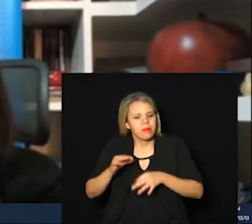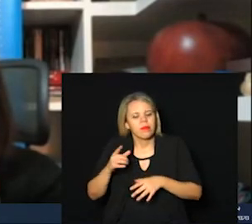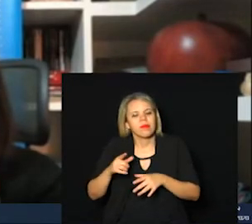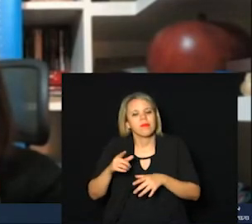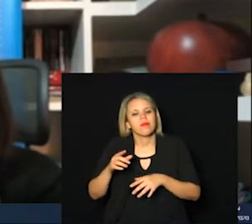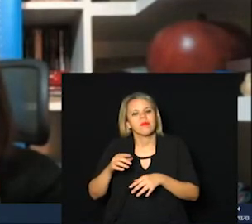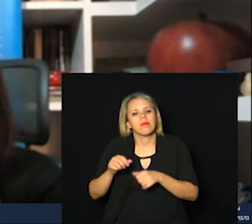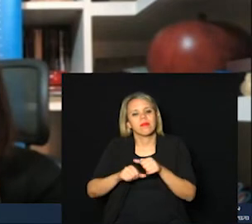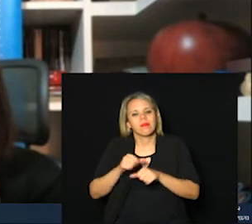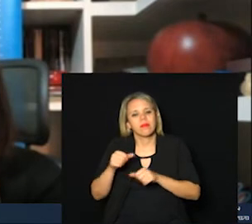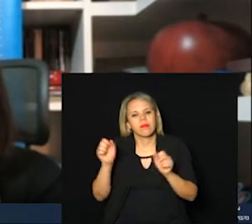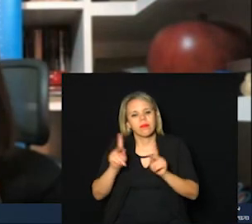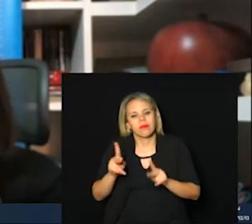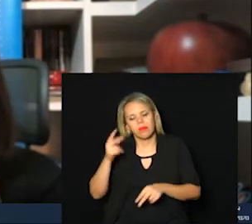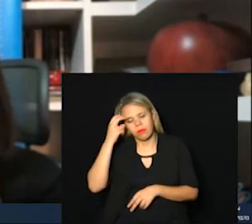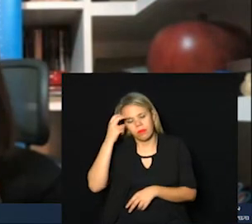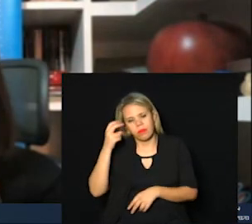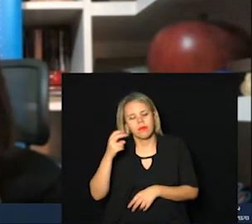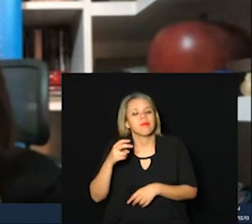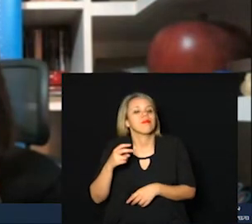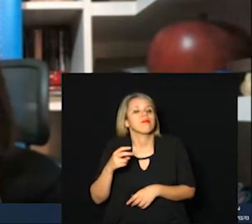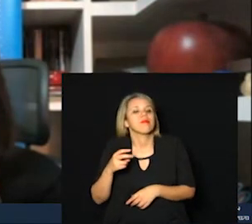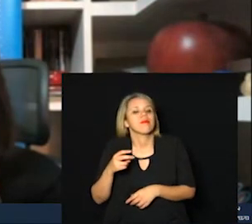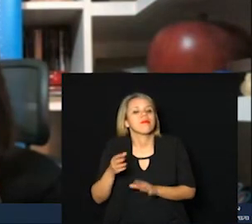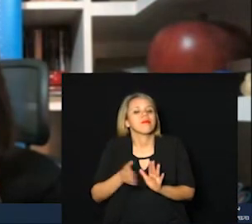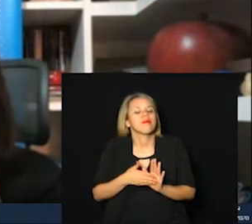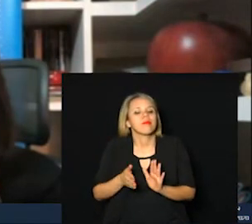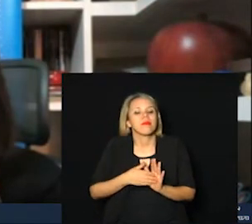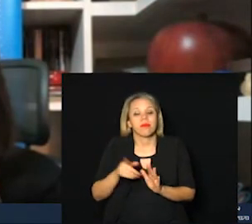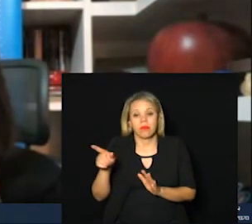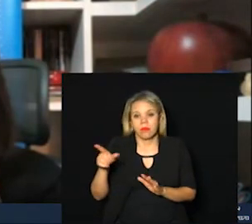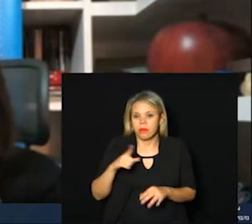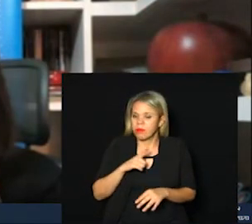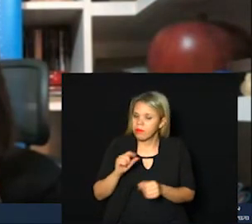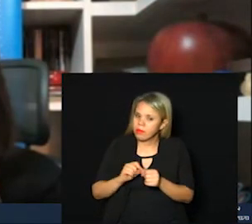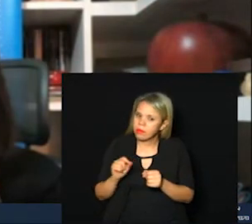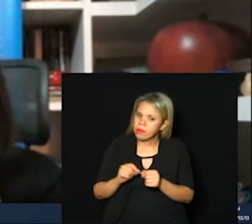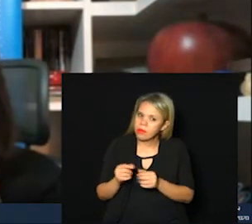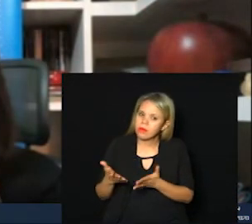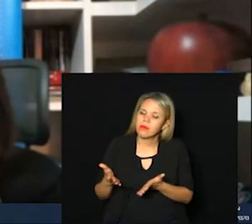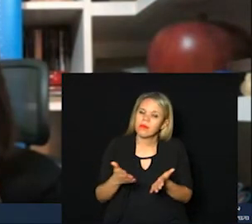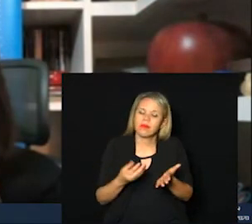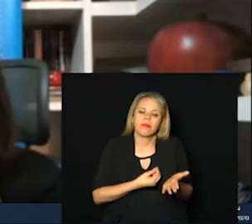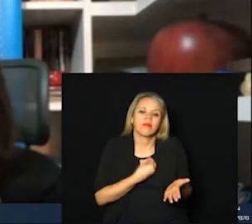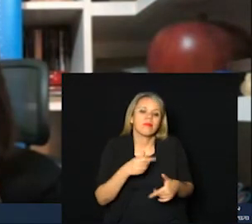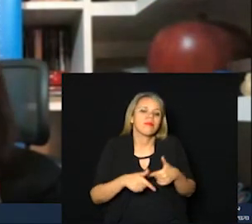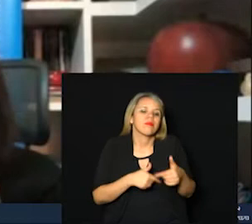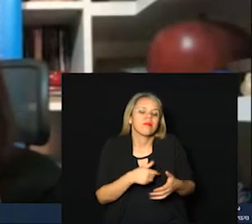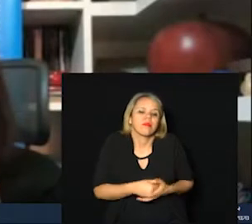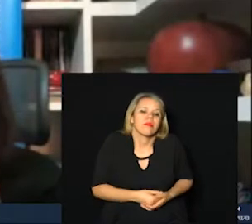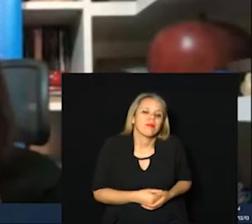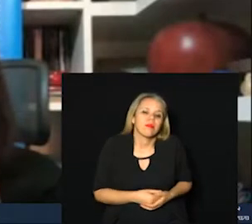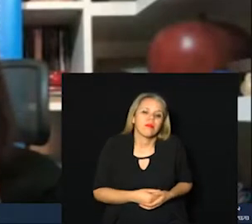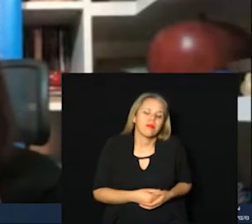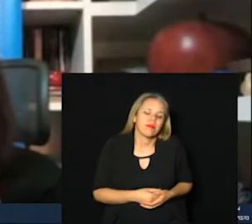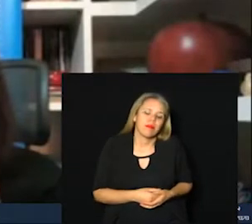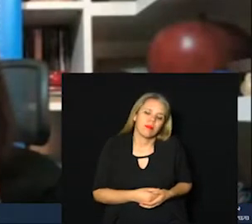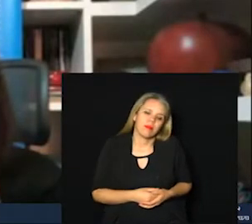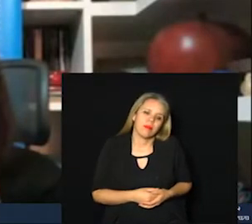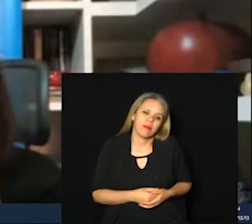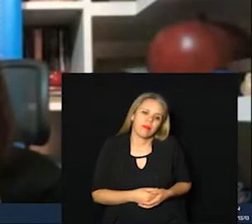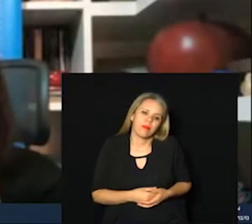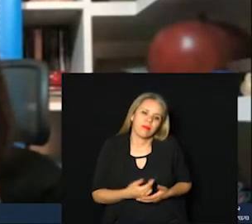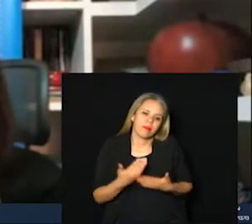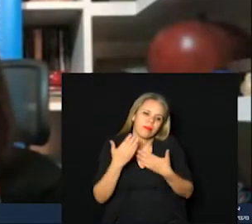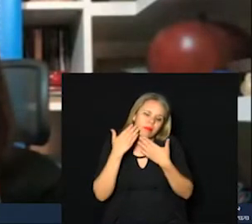restaurativa e cultura de paz, e com as propostas que você tem feito nesse caminho, então que a gente está trilhando, né? Então,